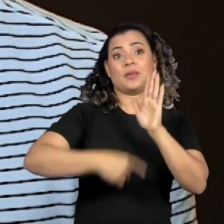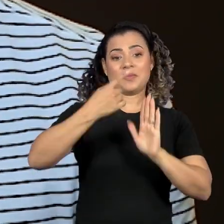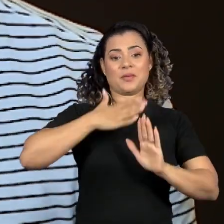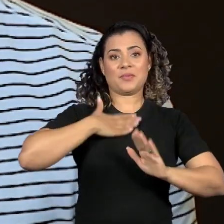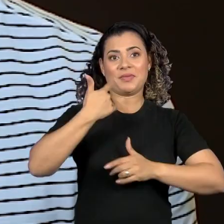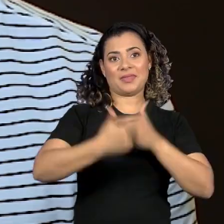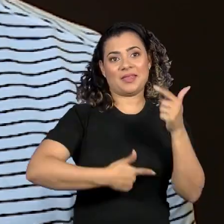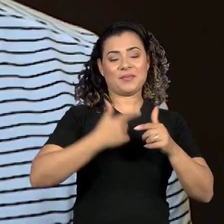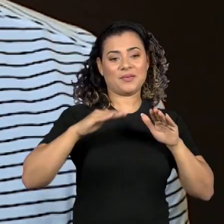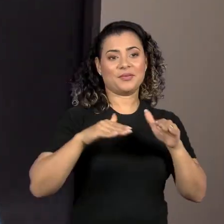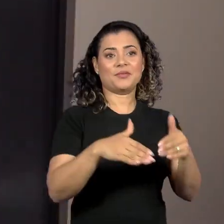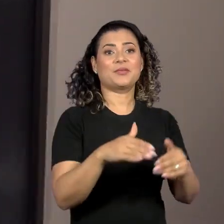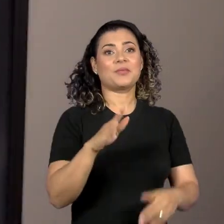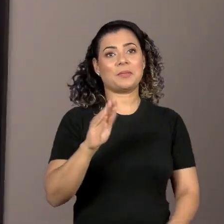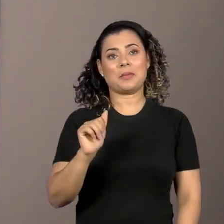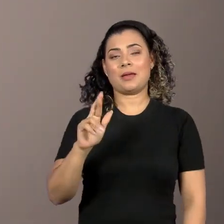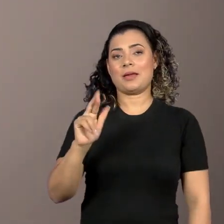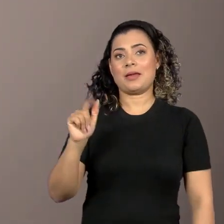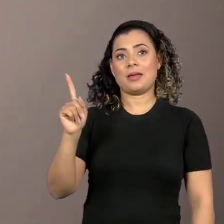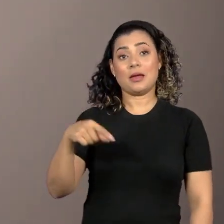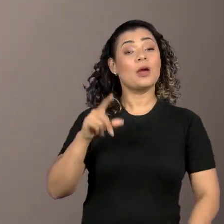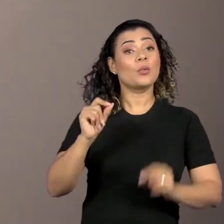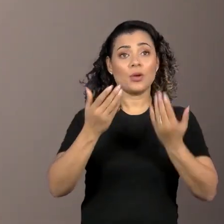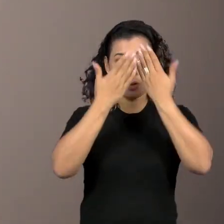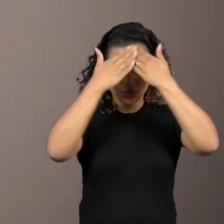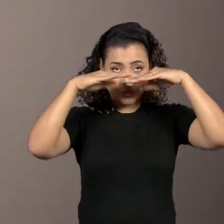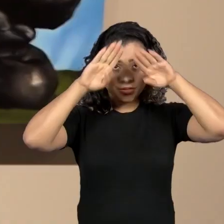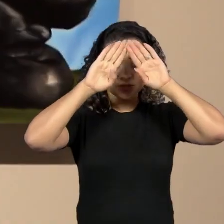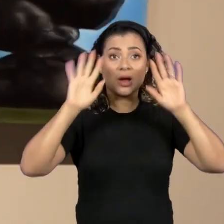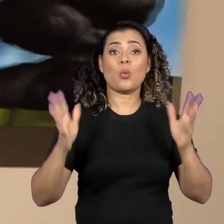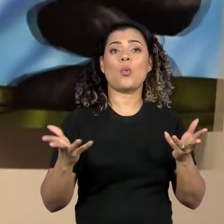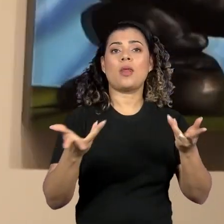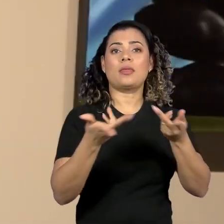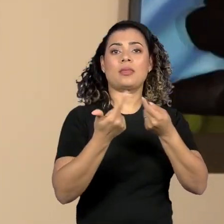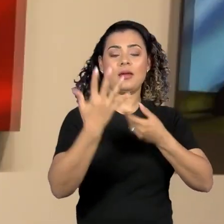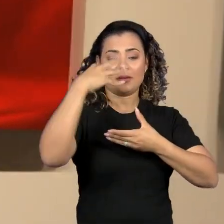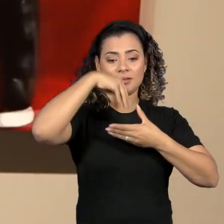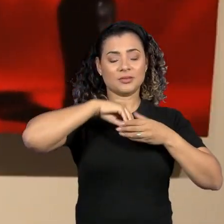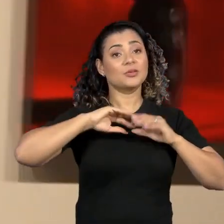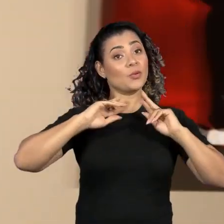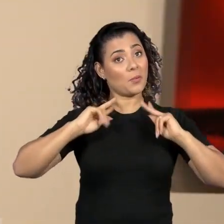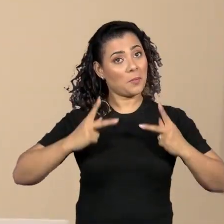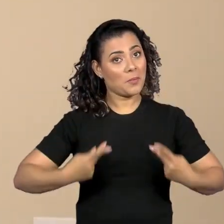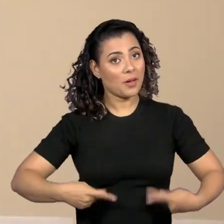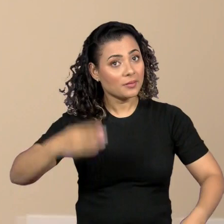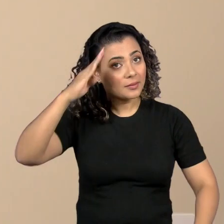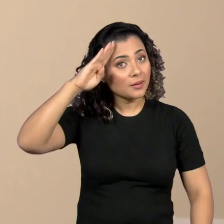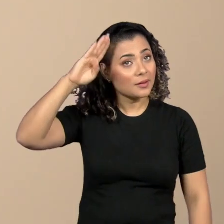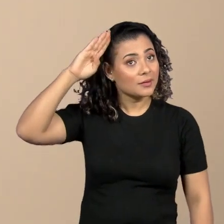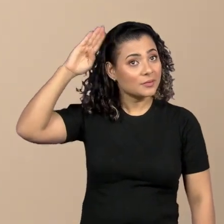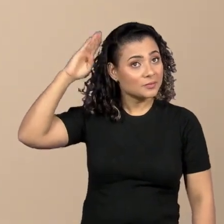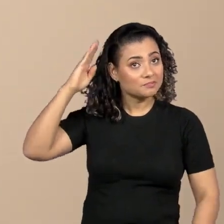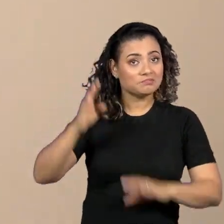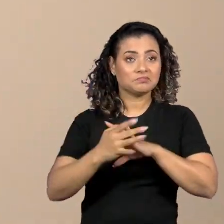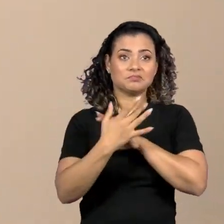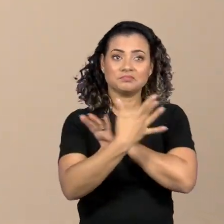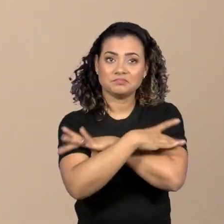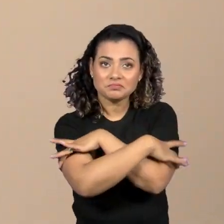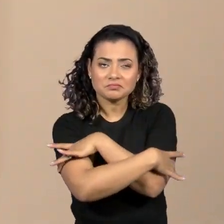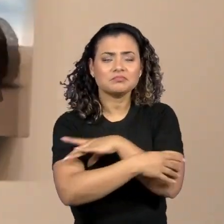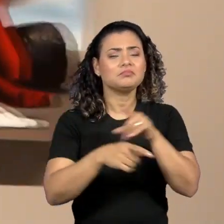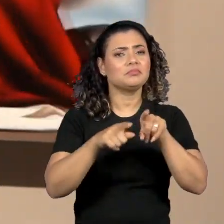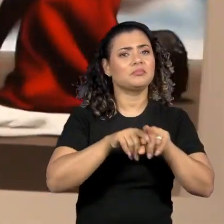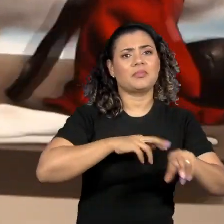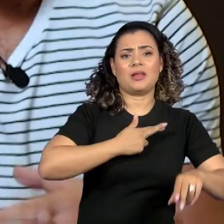de trabalho, que se chama Bará. Exu é o orixá das qualidades humanas. Dentro do candomblé, dentro de outras afro-religiões